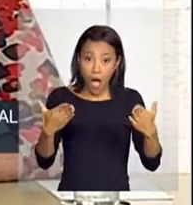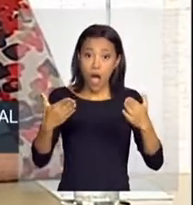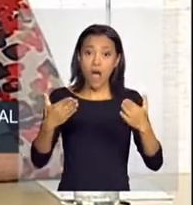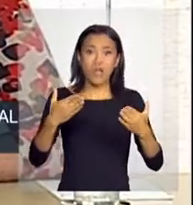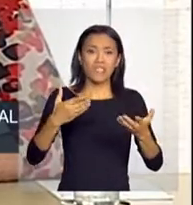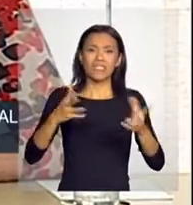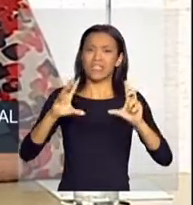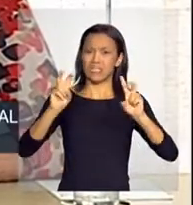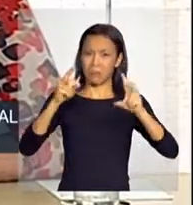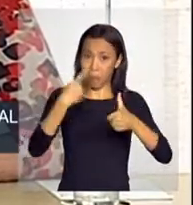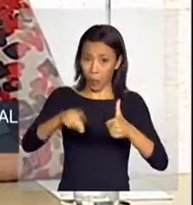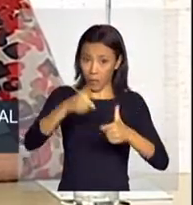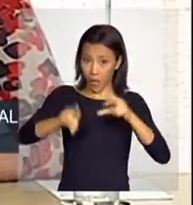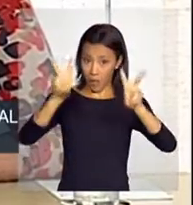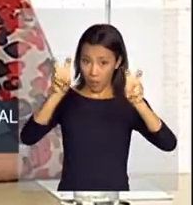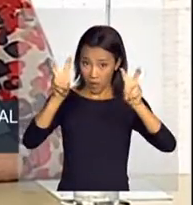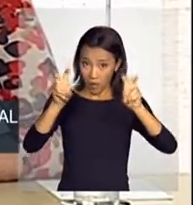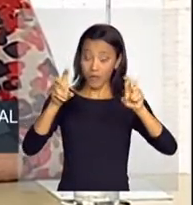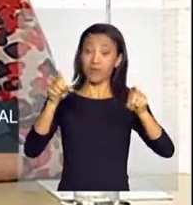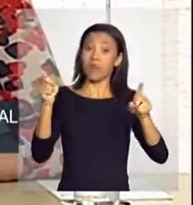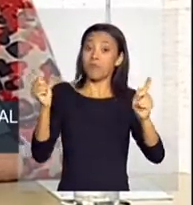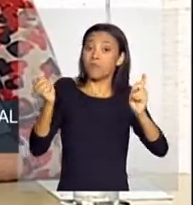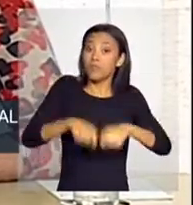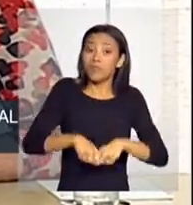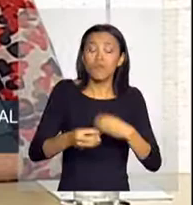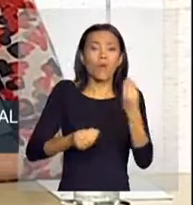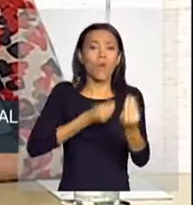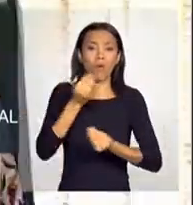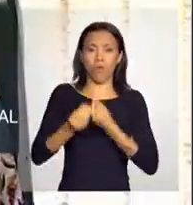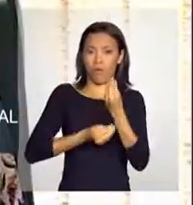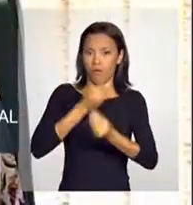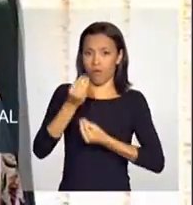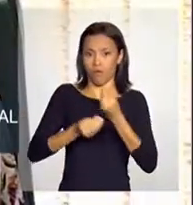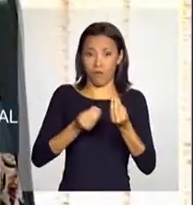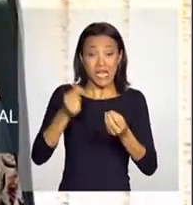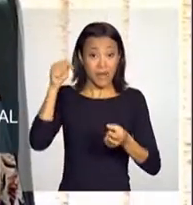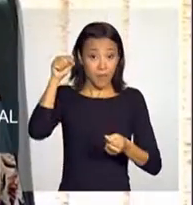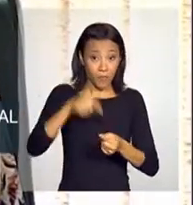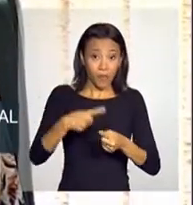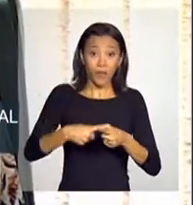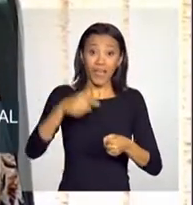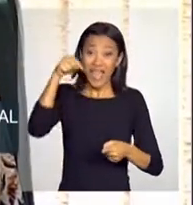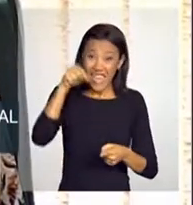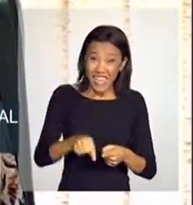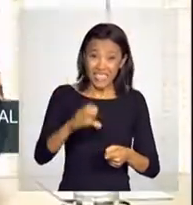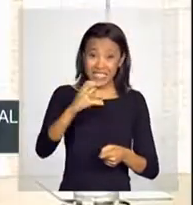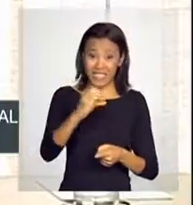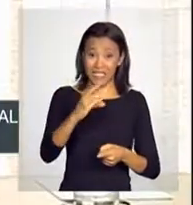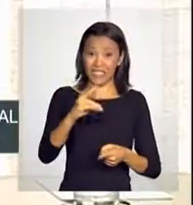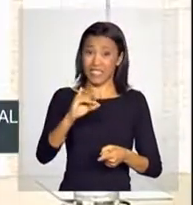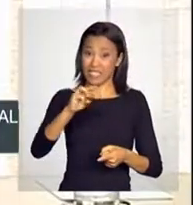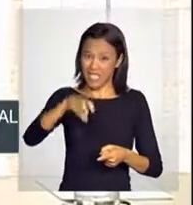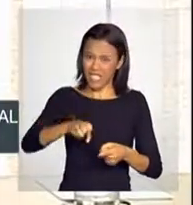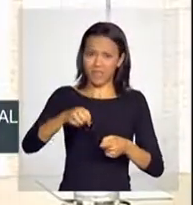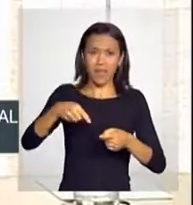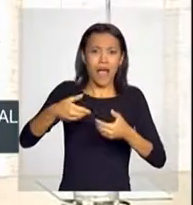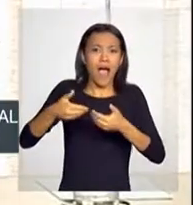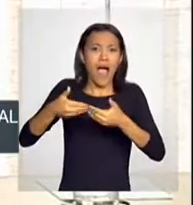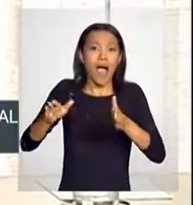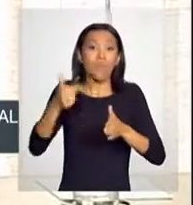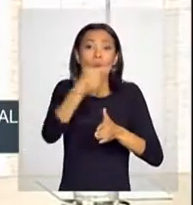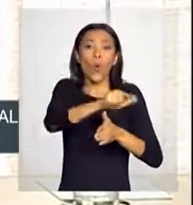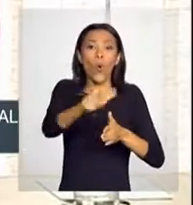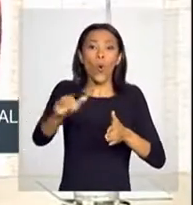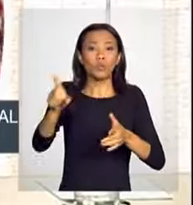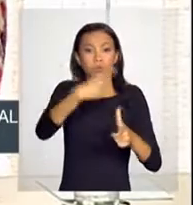dando visibilidade ao Crime poder é prevenir porque essa é a porta esse crime a porta de entrada de outros não